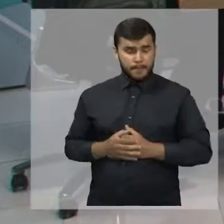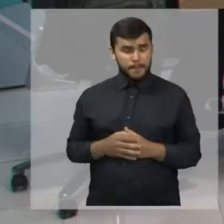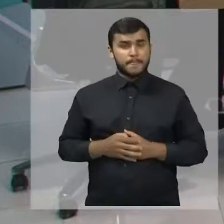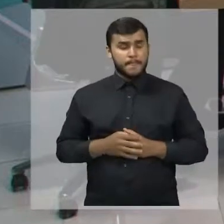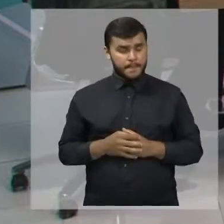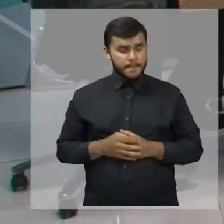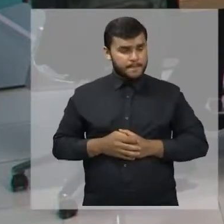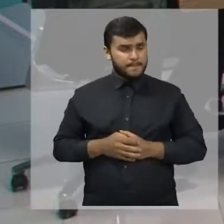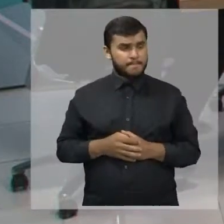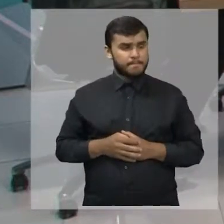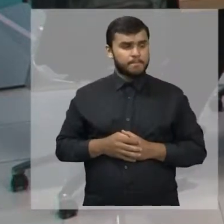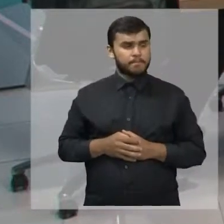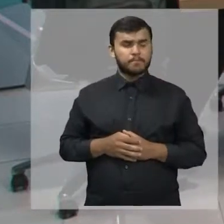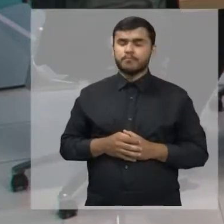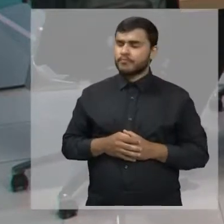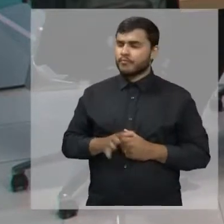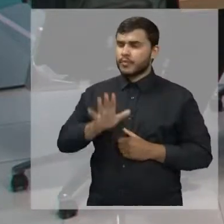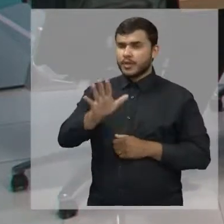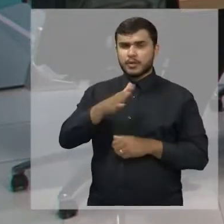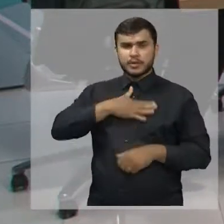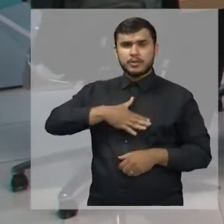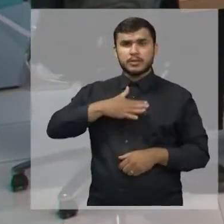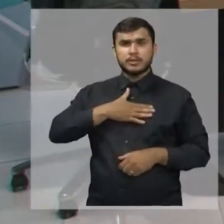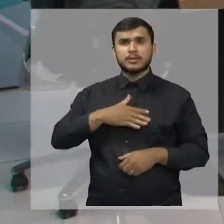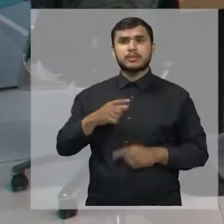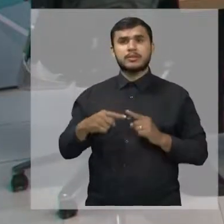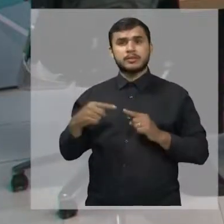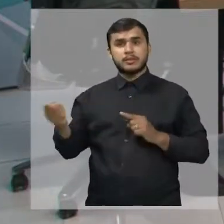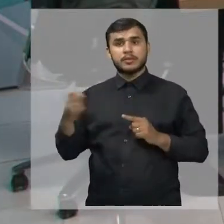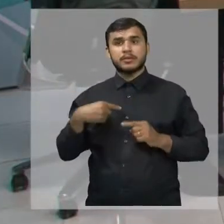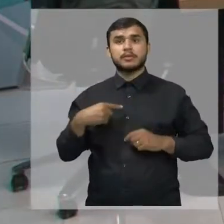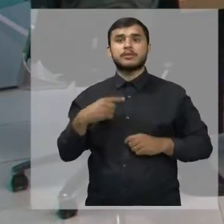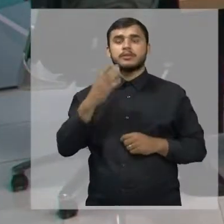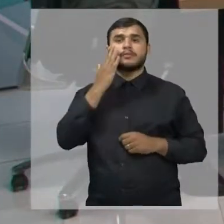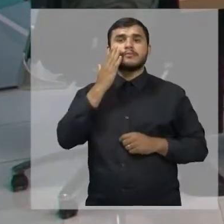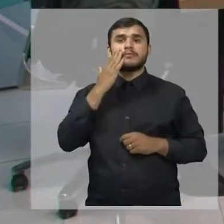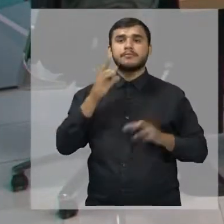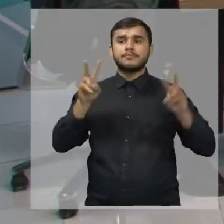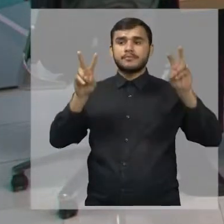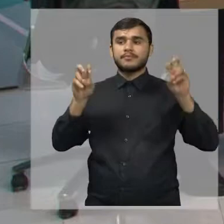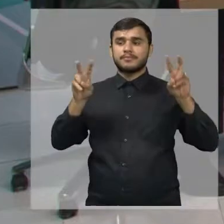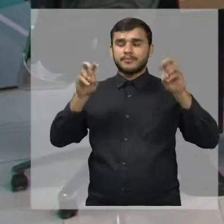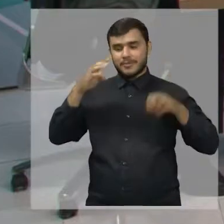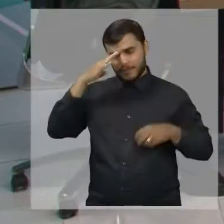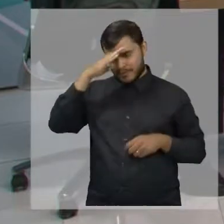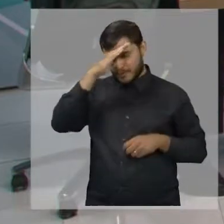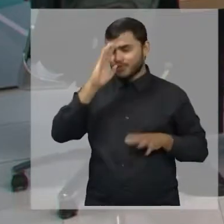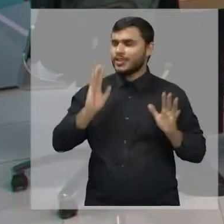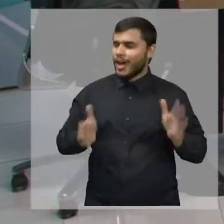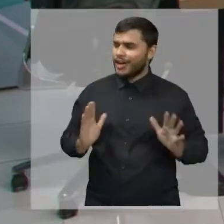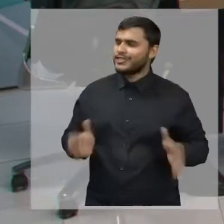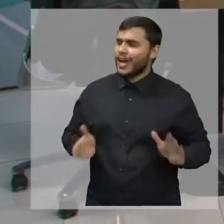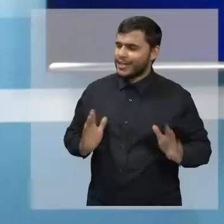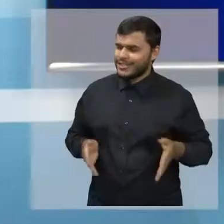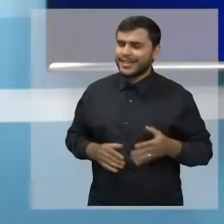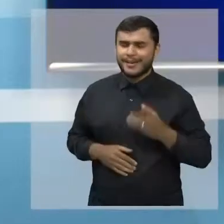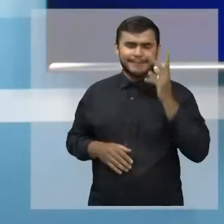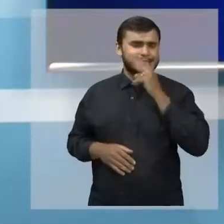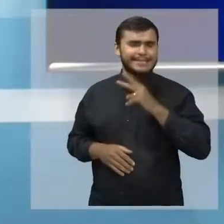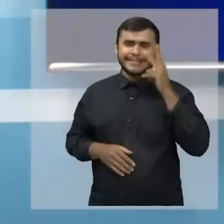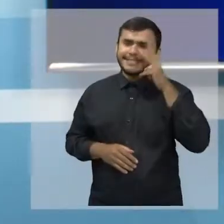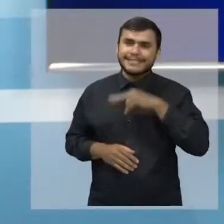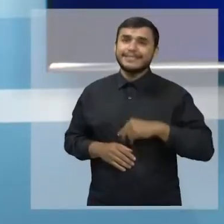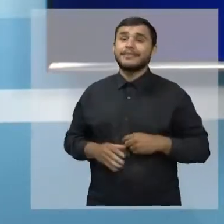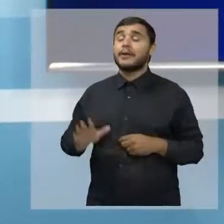e quando voltarmos no terceiro bloco, para não dizer que não falei do Bolsonaro. Não, do Bolsonaro já falamos. Vamos pelo bloco. Para dizer que eu